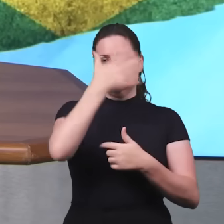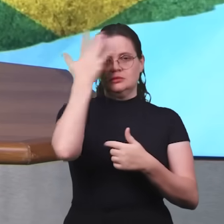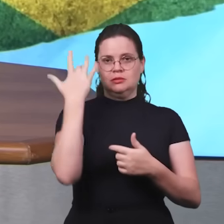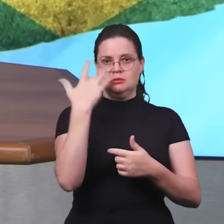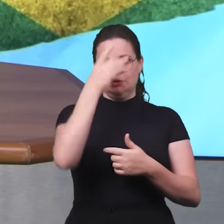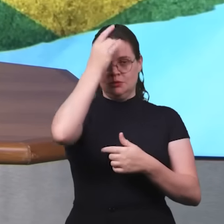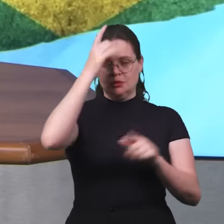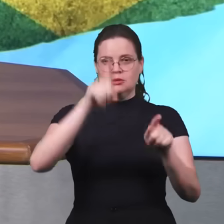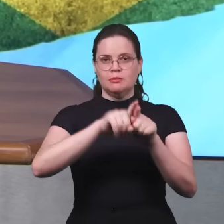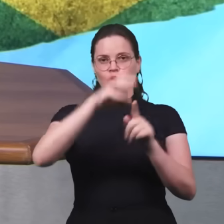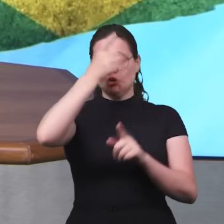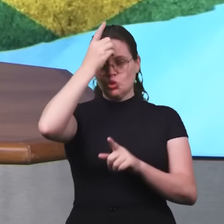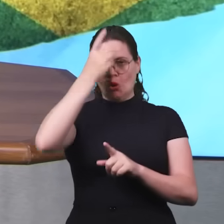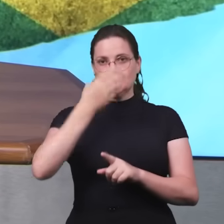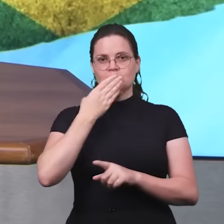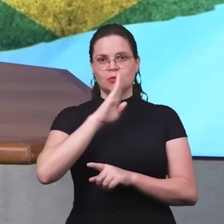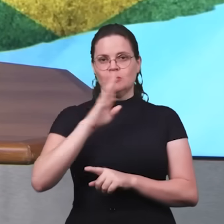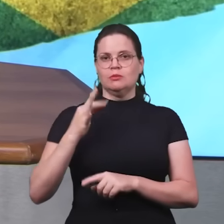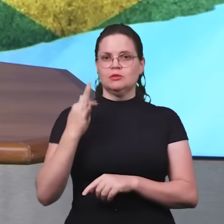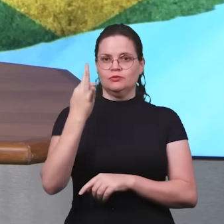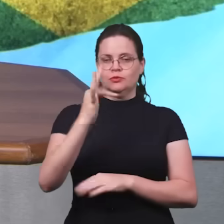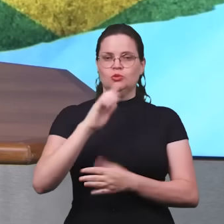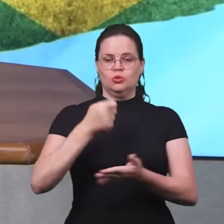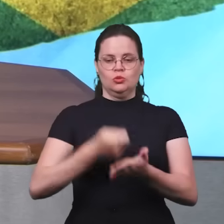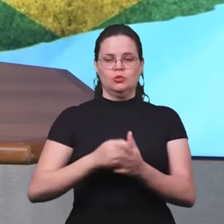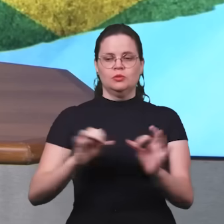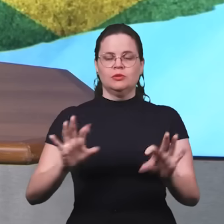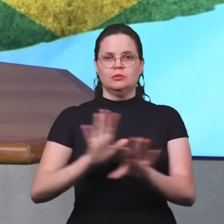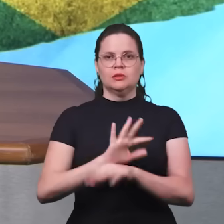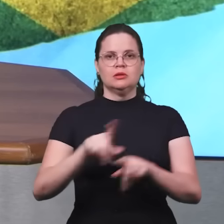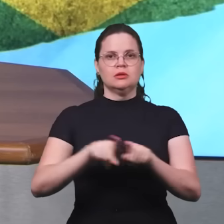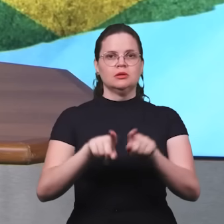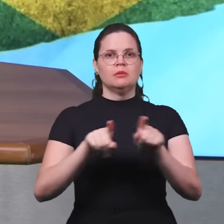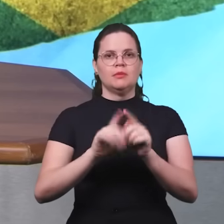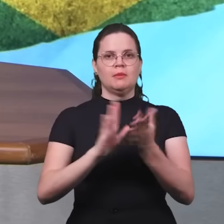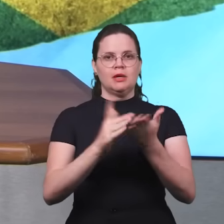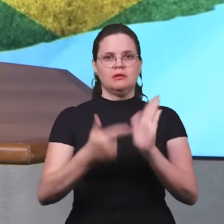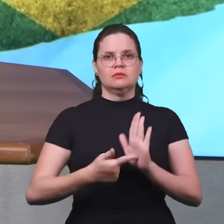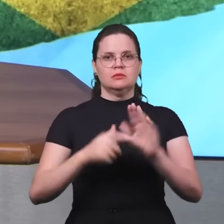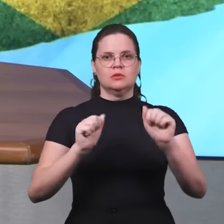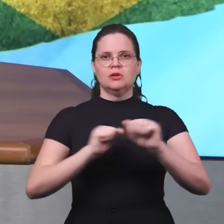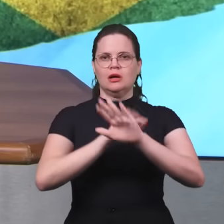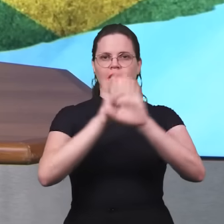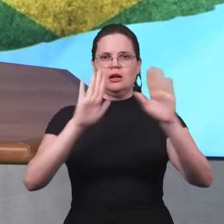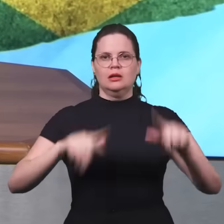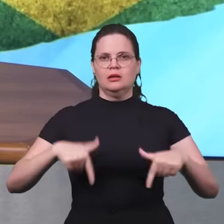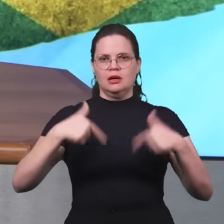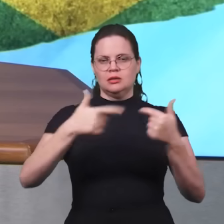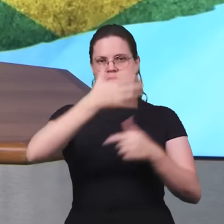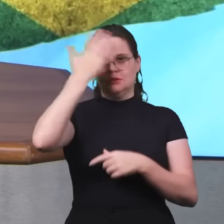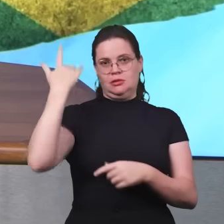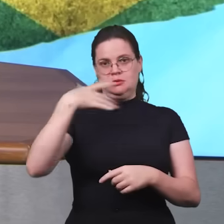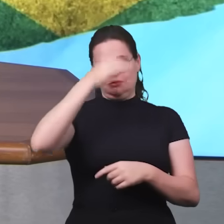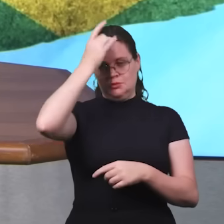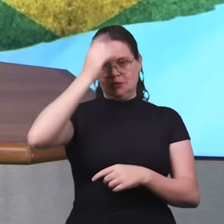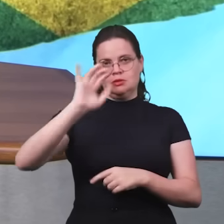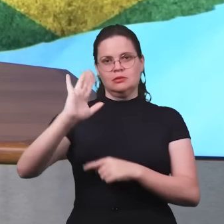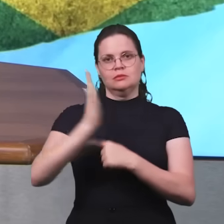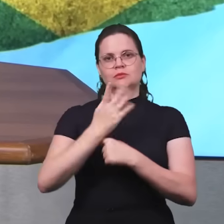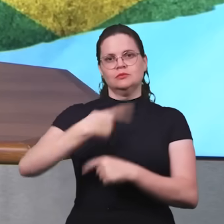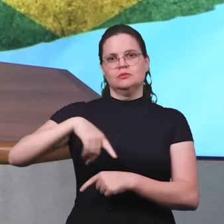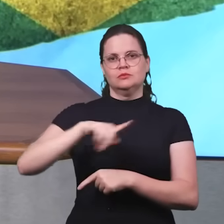dons espirituais se cumprindo, a palavra de Deus testemunhada em nosso meio e a operação de Deus em nosso